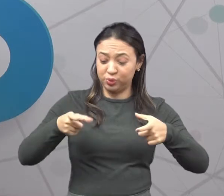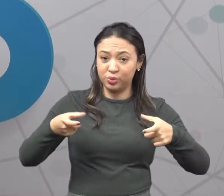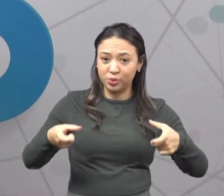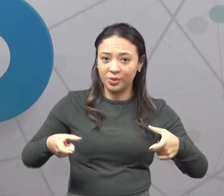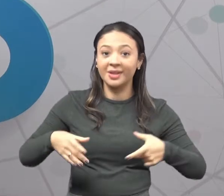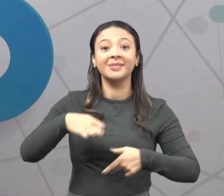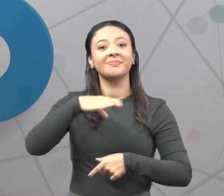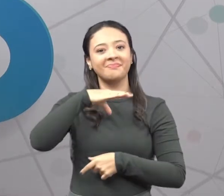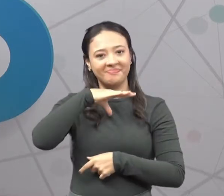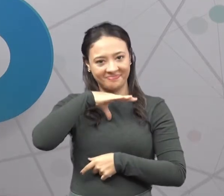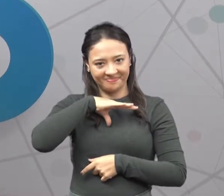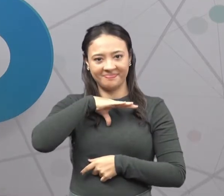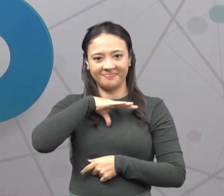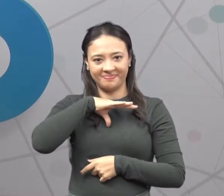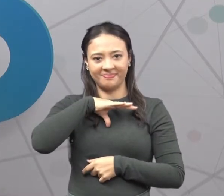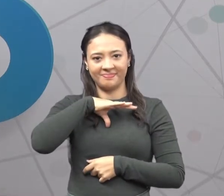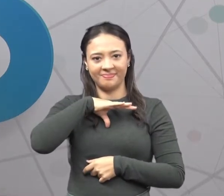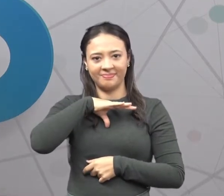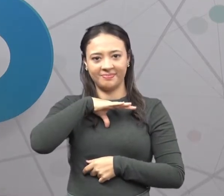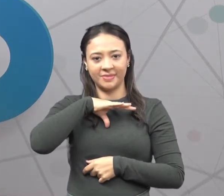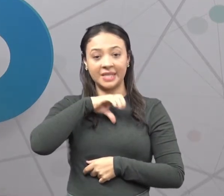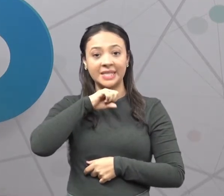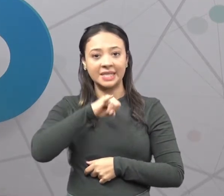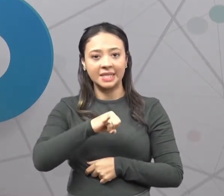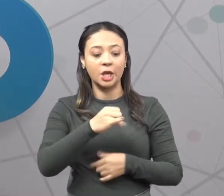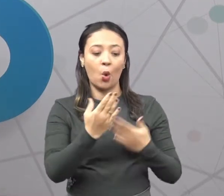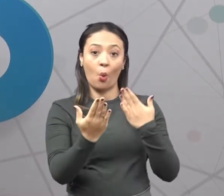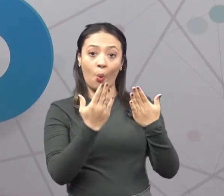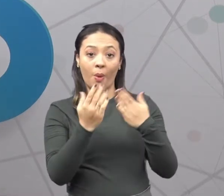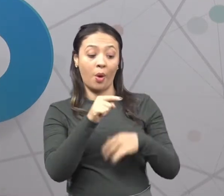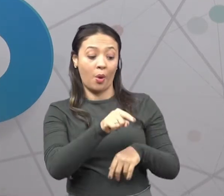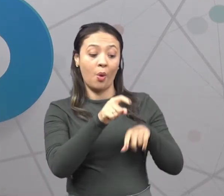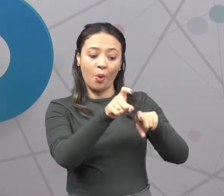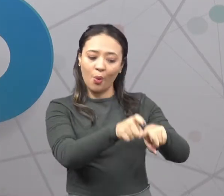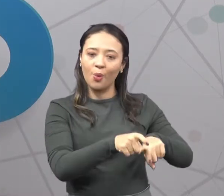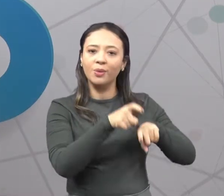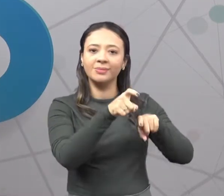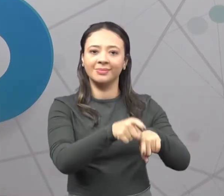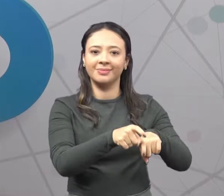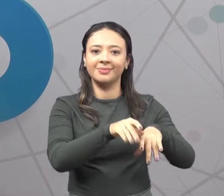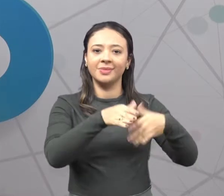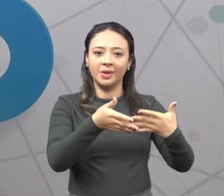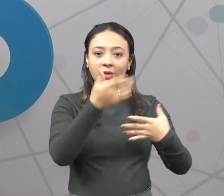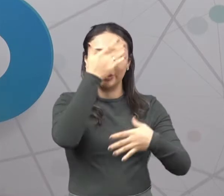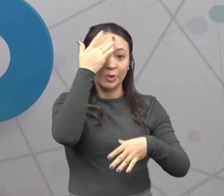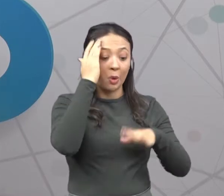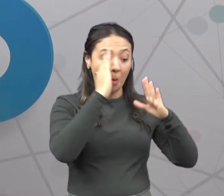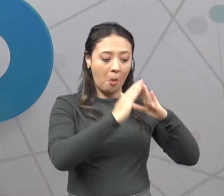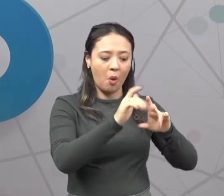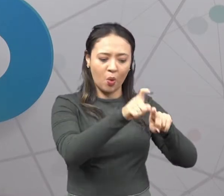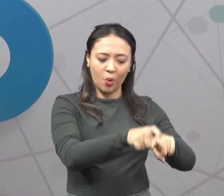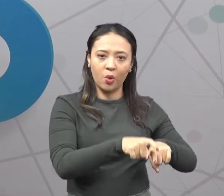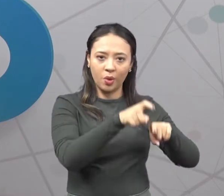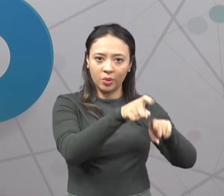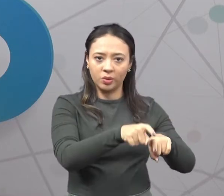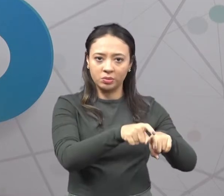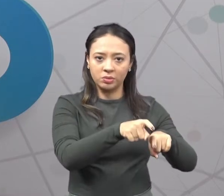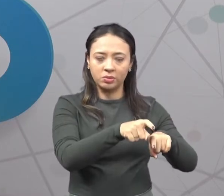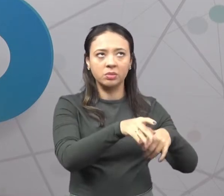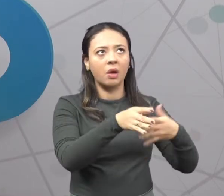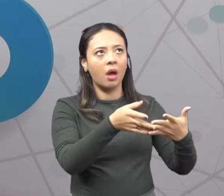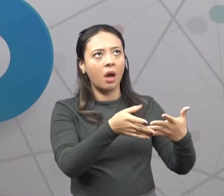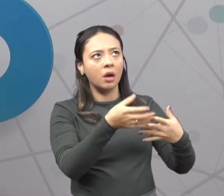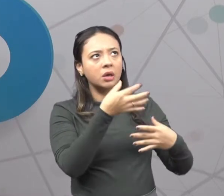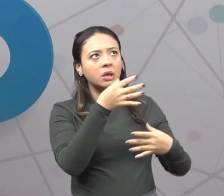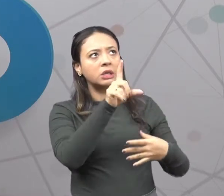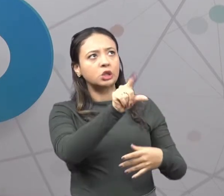das cidades em relação ao campo. As pessoas que moravam no campo